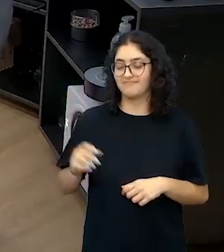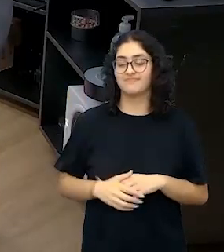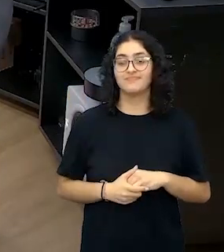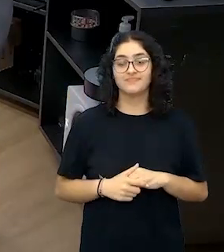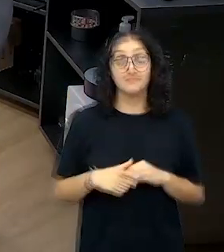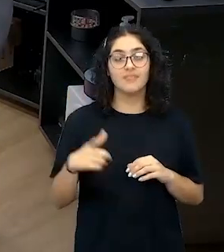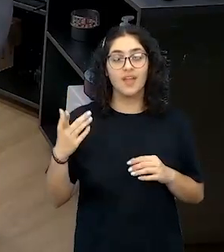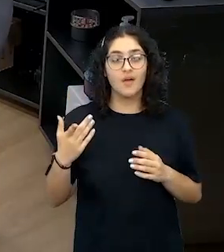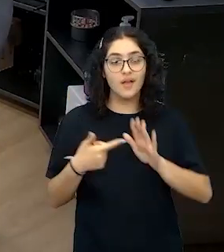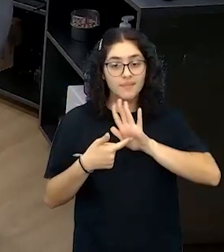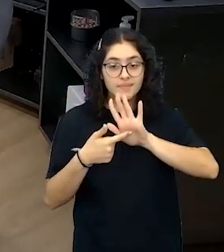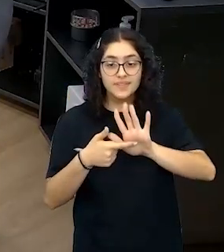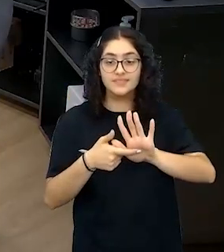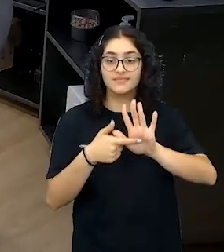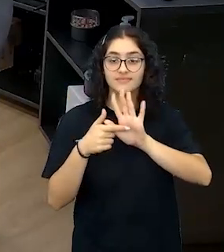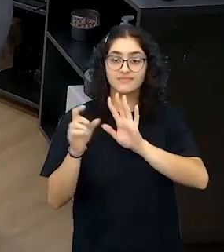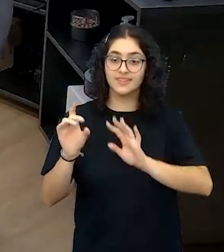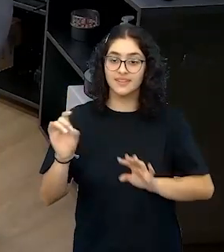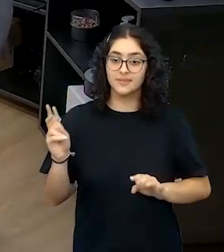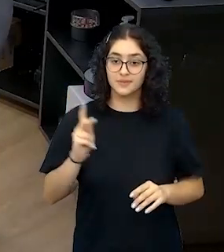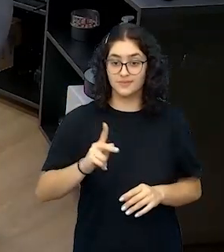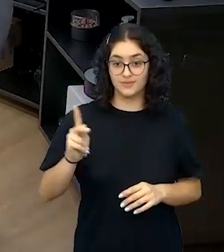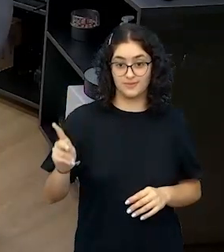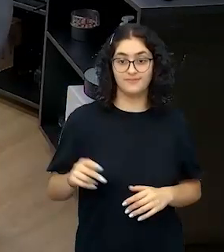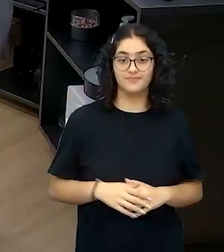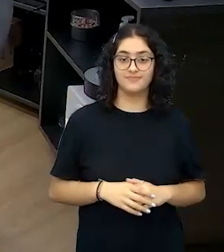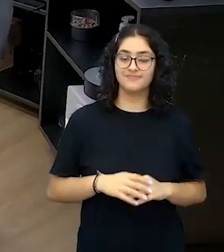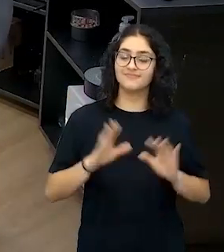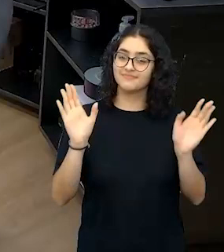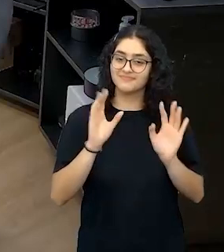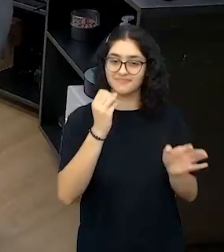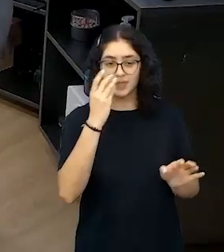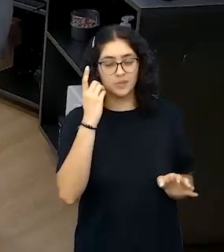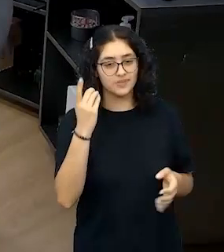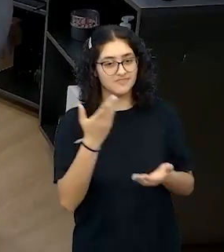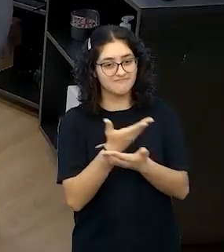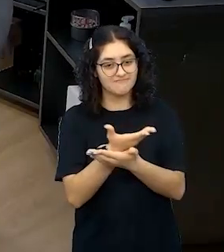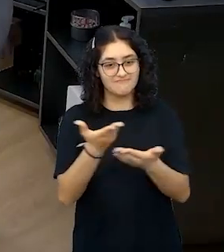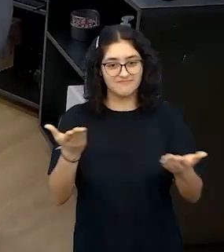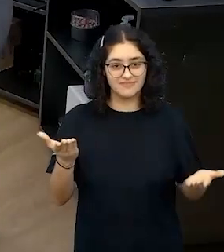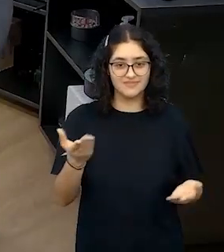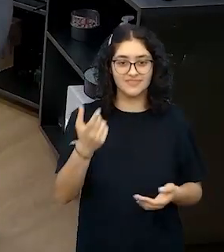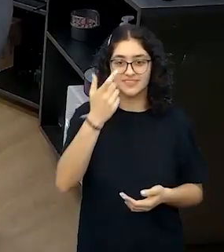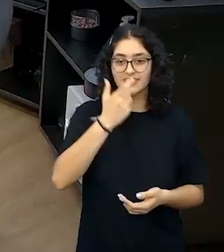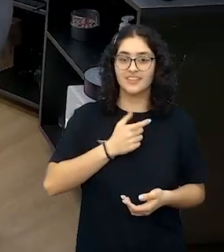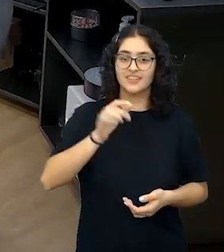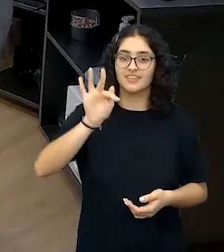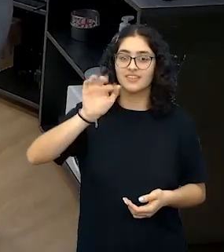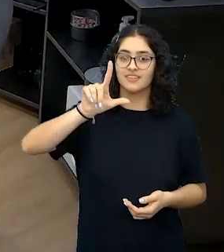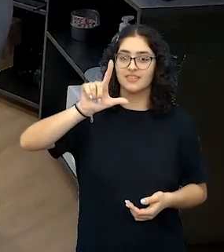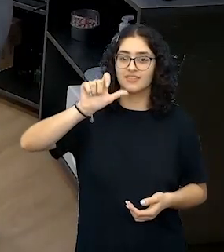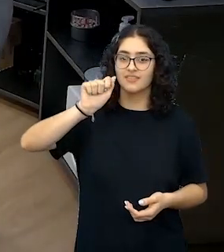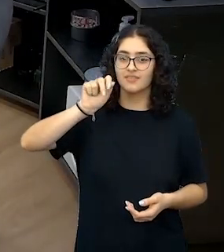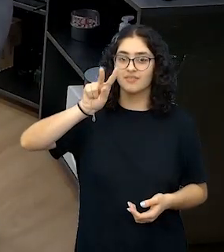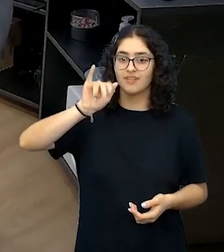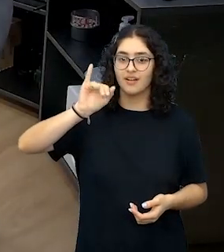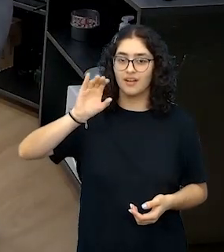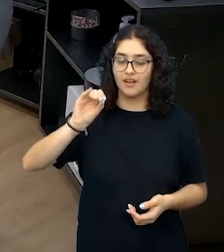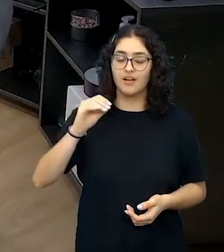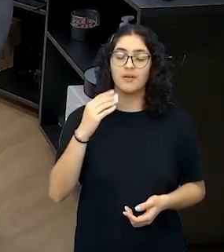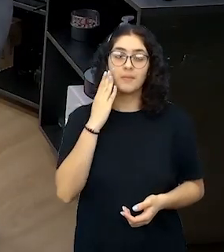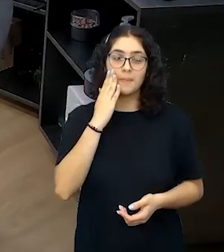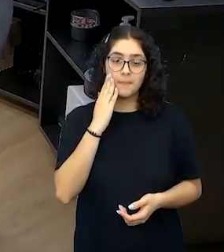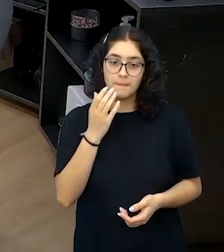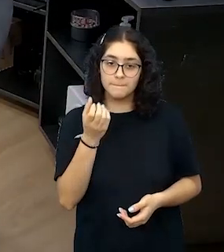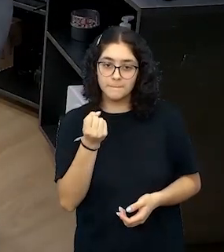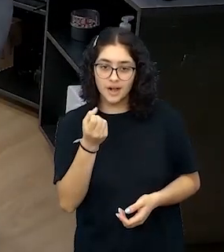ele se apresentando. Professor Flávio. Oi, bom dia a todos. Eu sou Flávio, eu sou branco, tenho cabelo